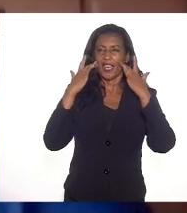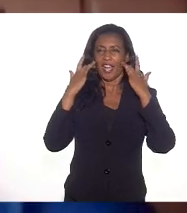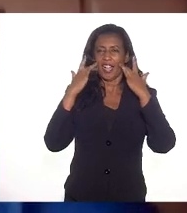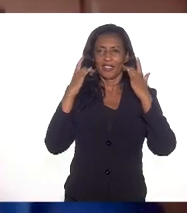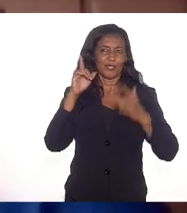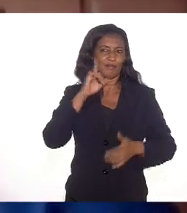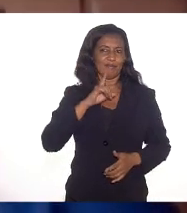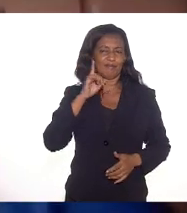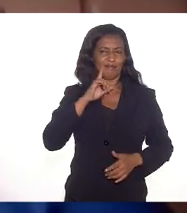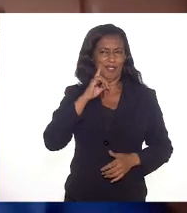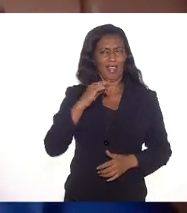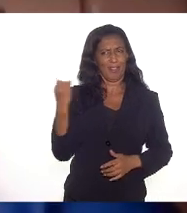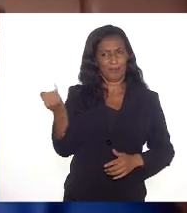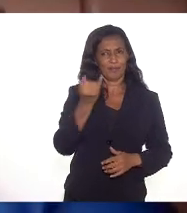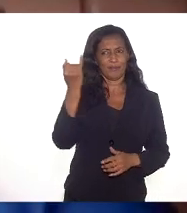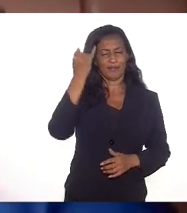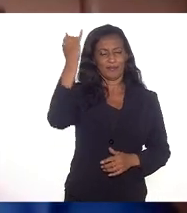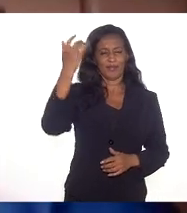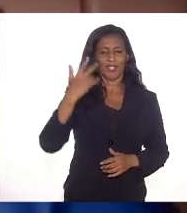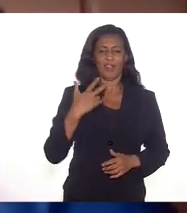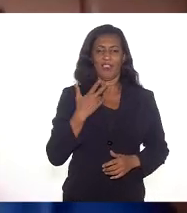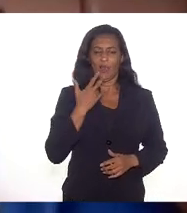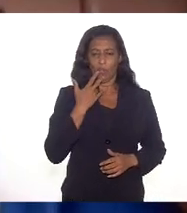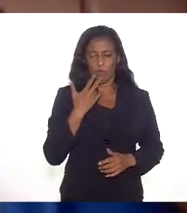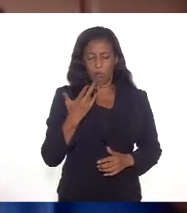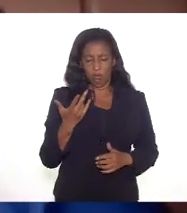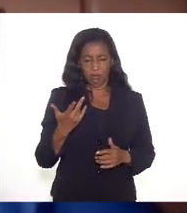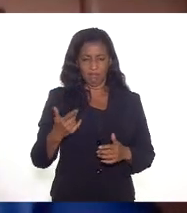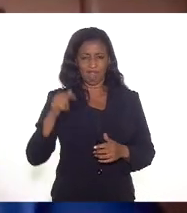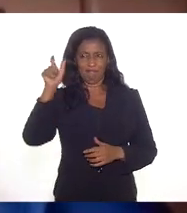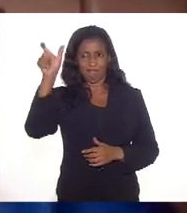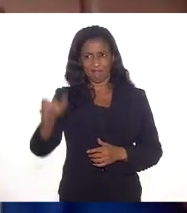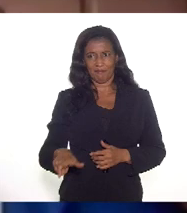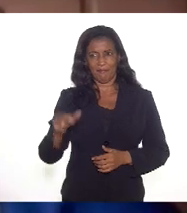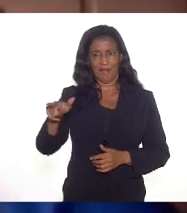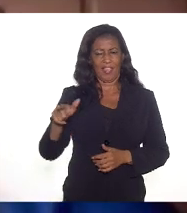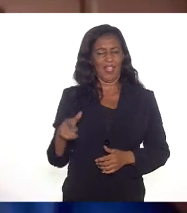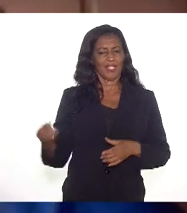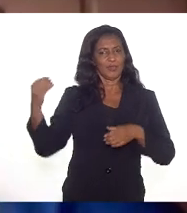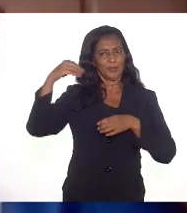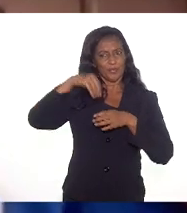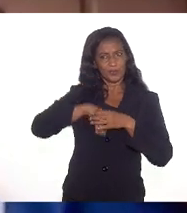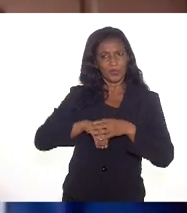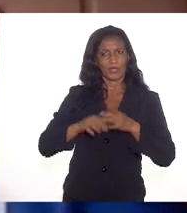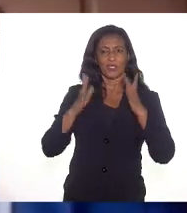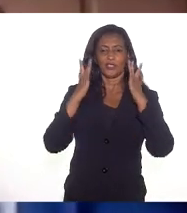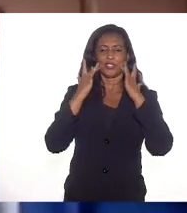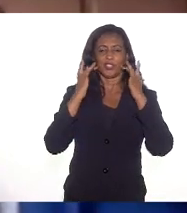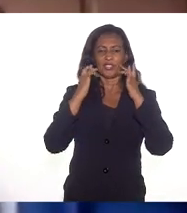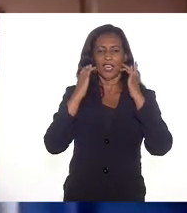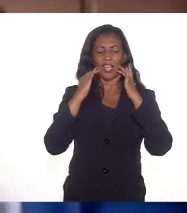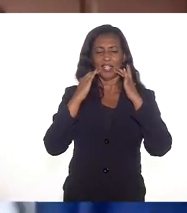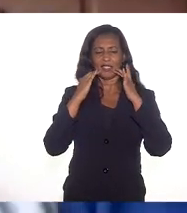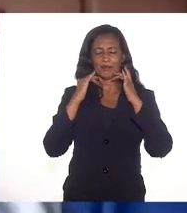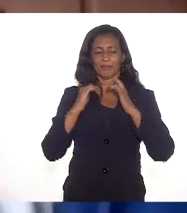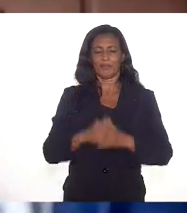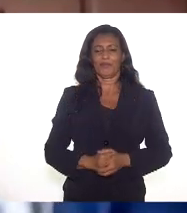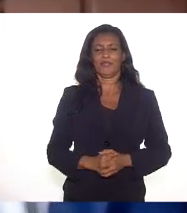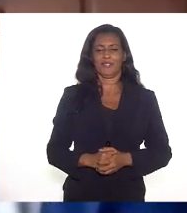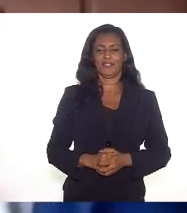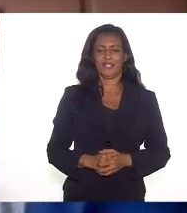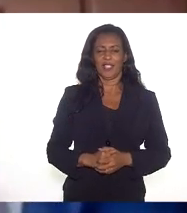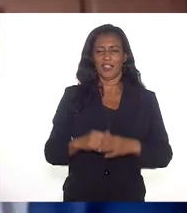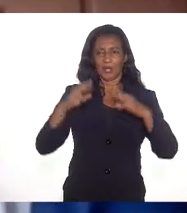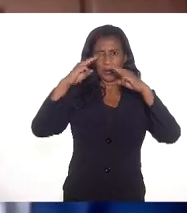Americano. É importante dizer que artistas como ela integraram o Teatro Municipal, sendo um marco